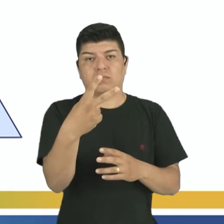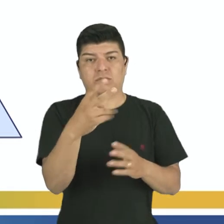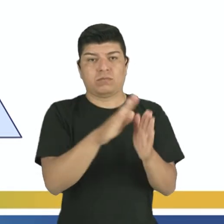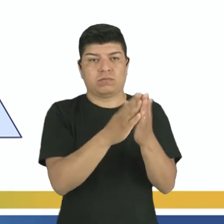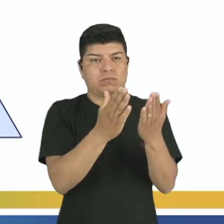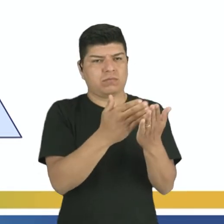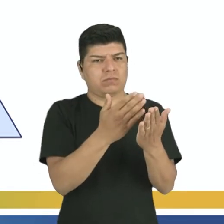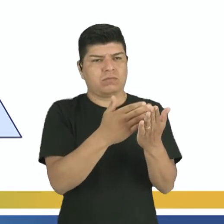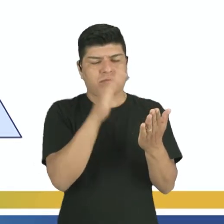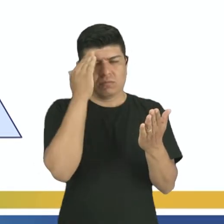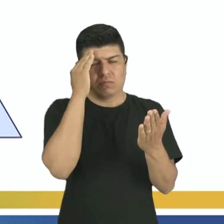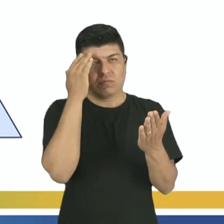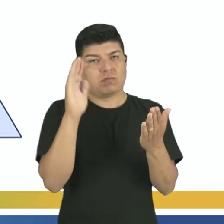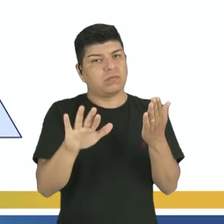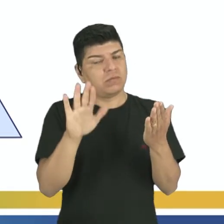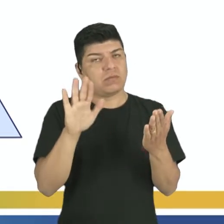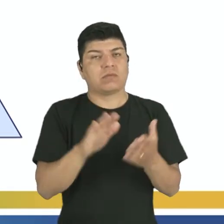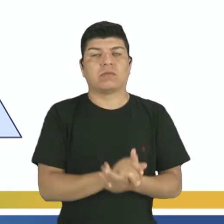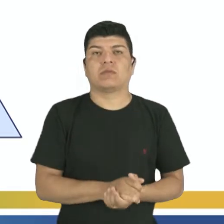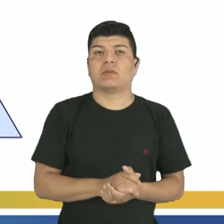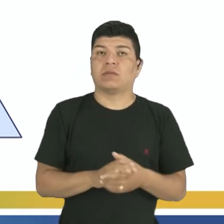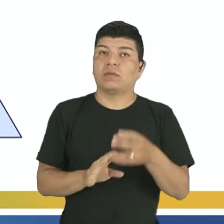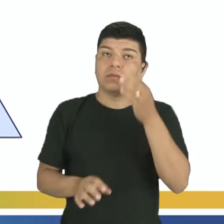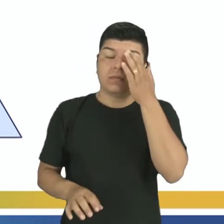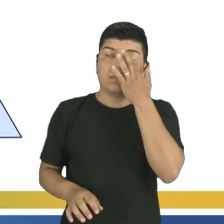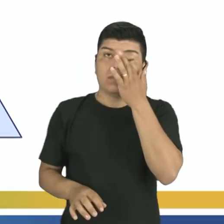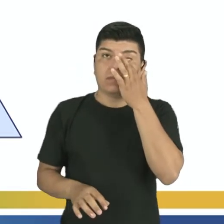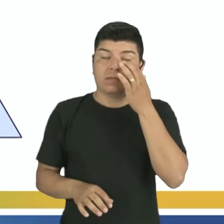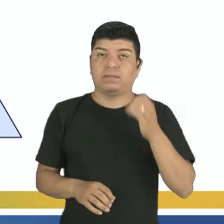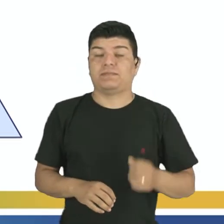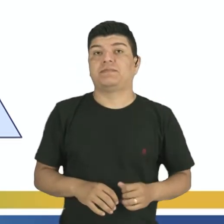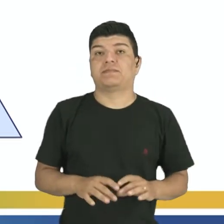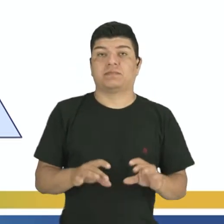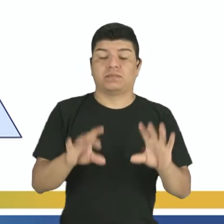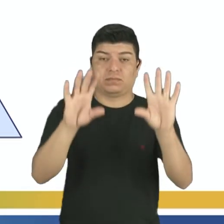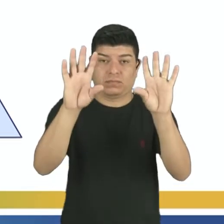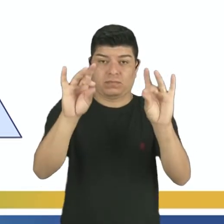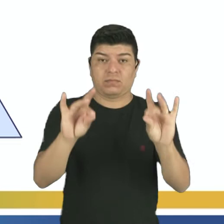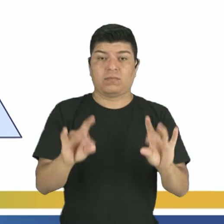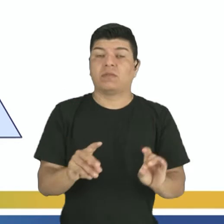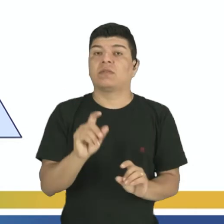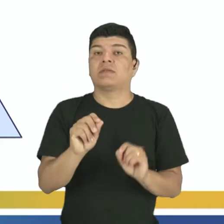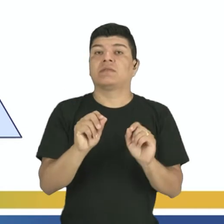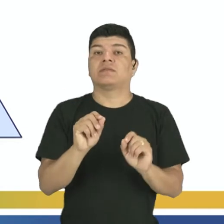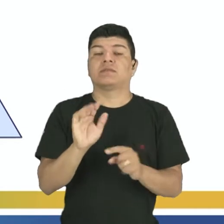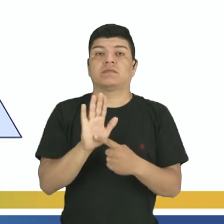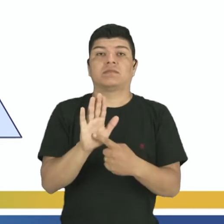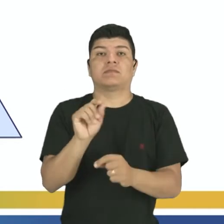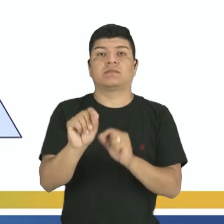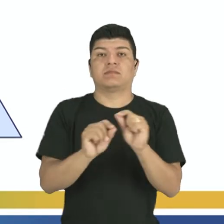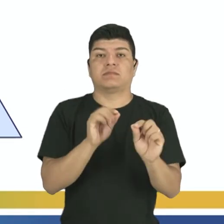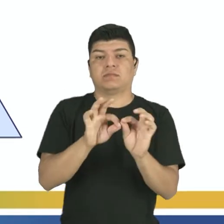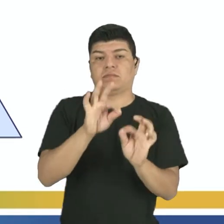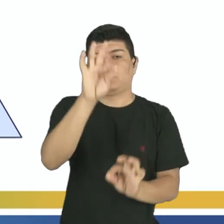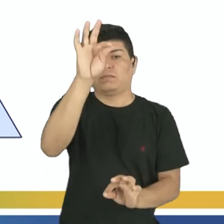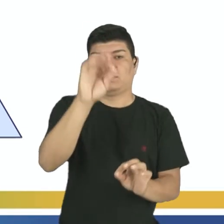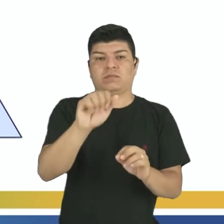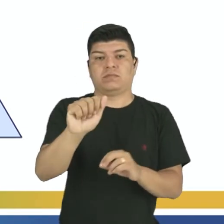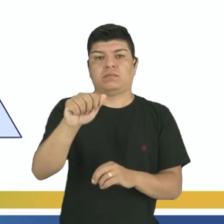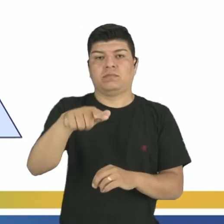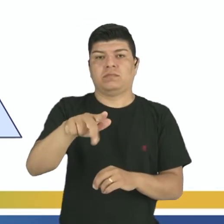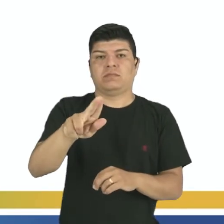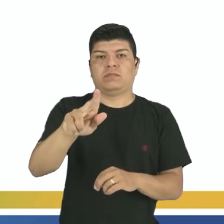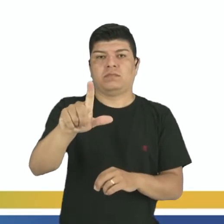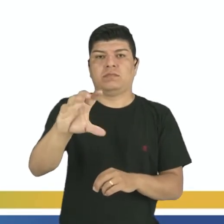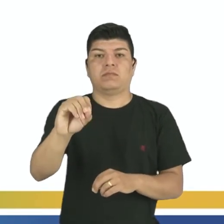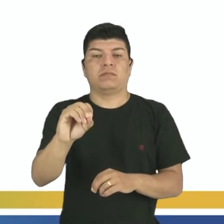você não entenda o que quer dizer. Agora a gente vai classificar os triângulos referentes às medidas dos ângulos. Vamos